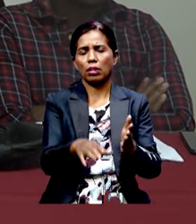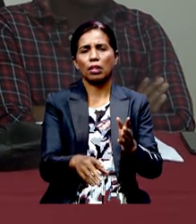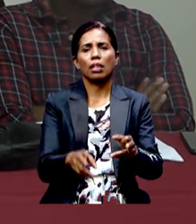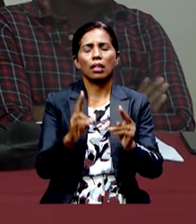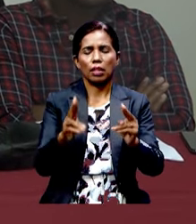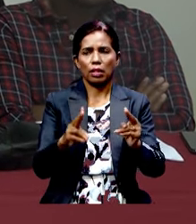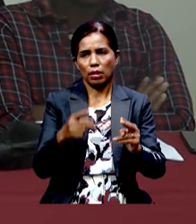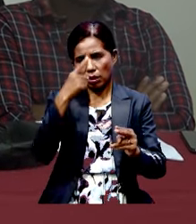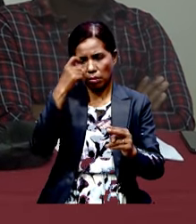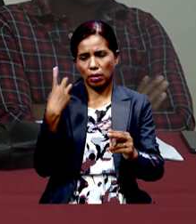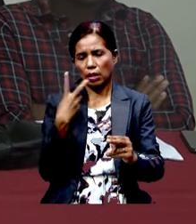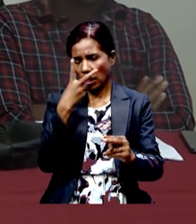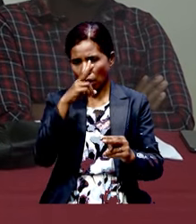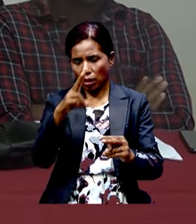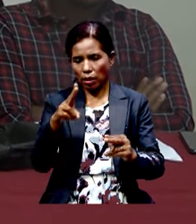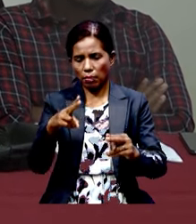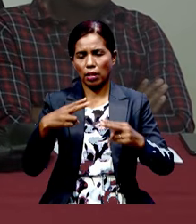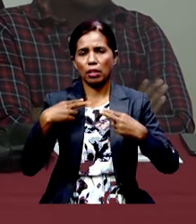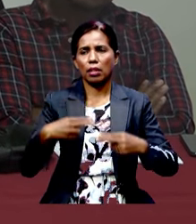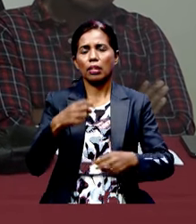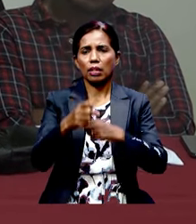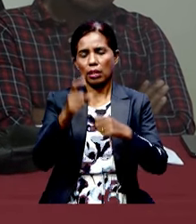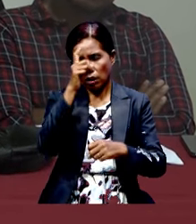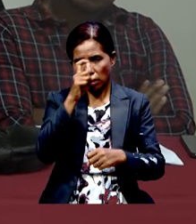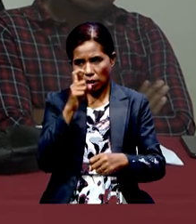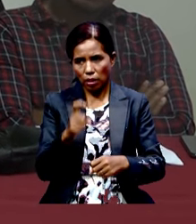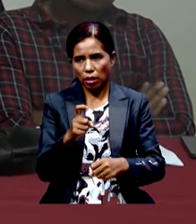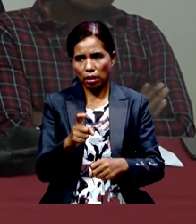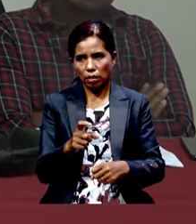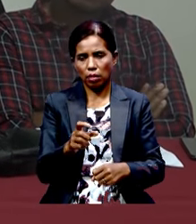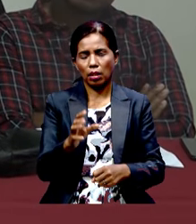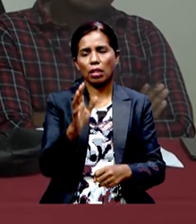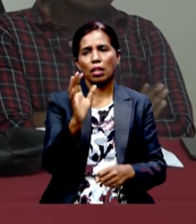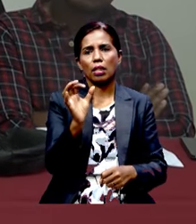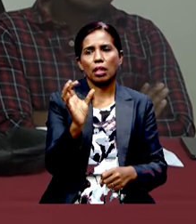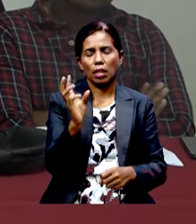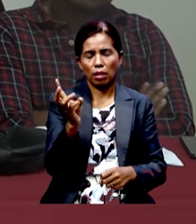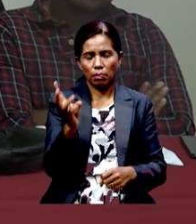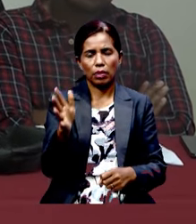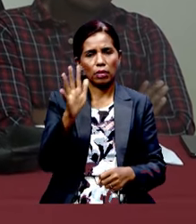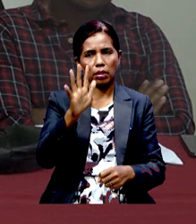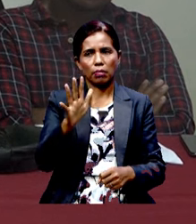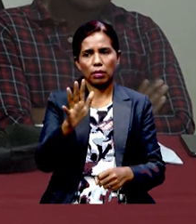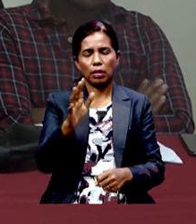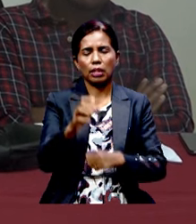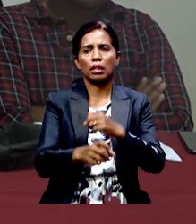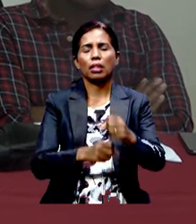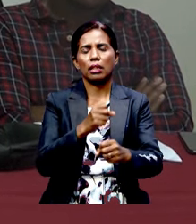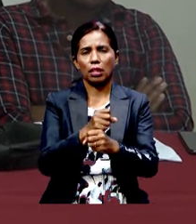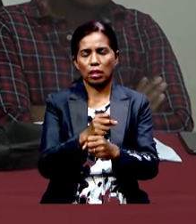ne ita reba humanidade ni ni tina 65 depois ni simu pena a